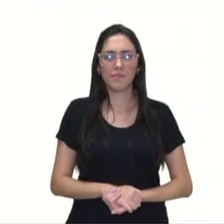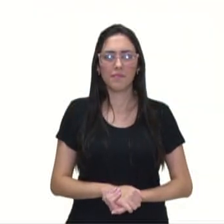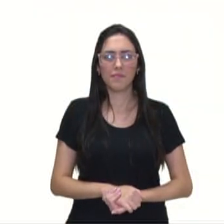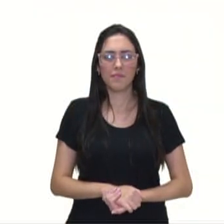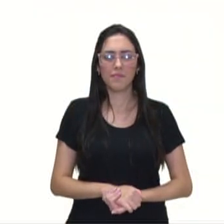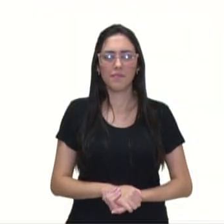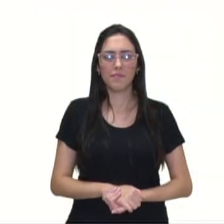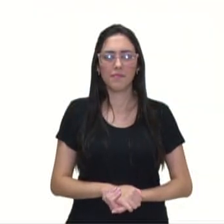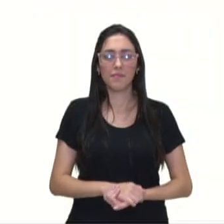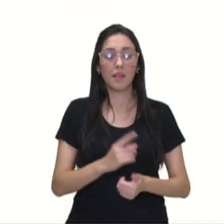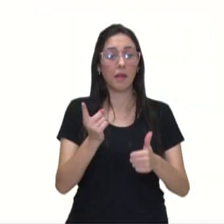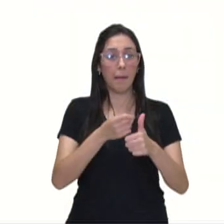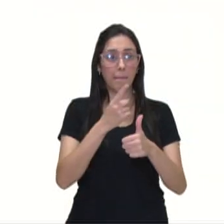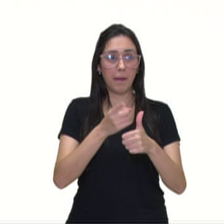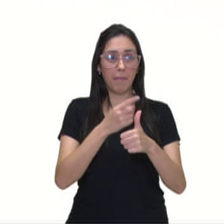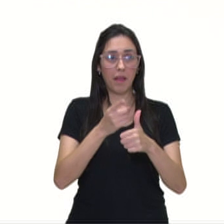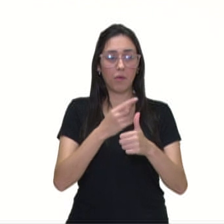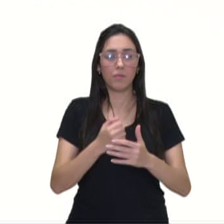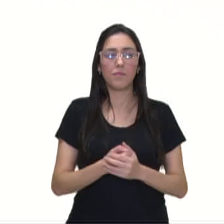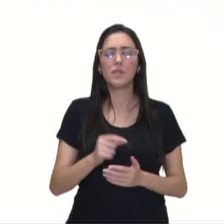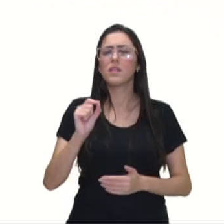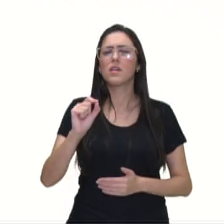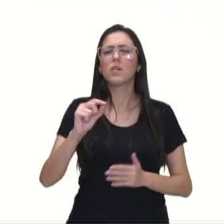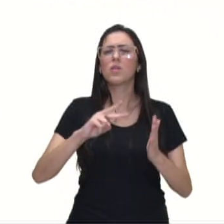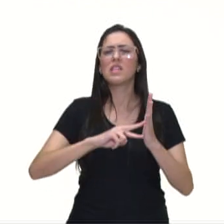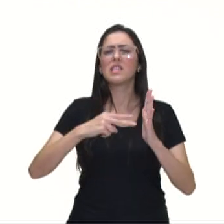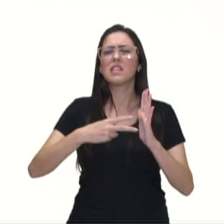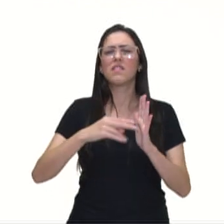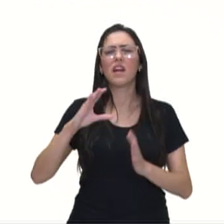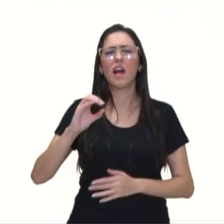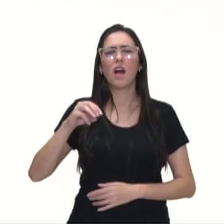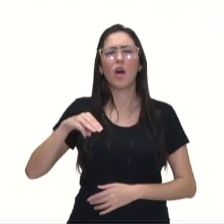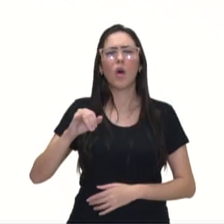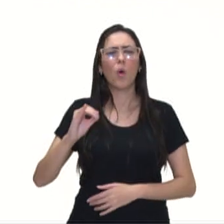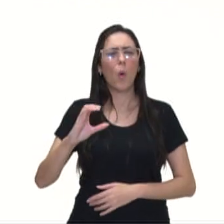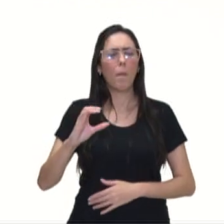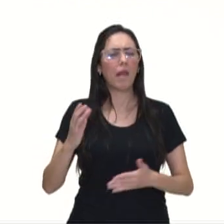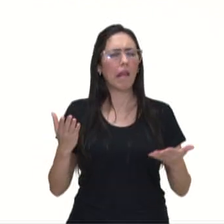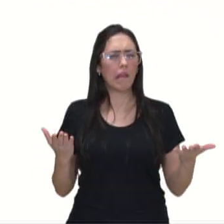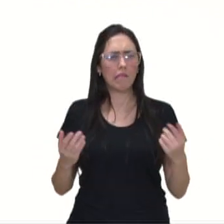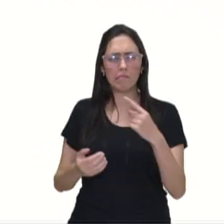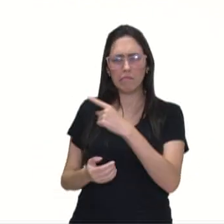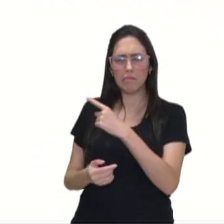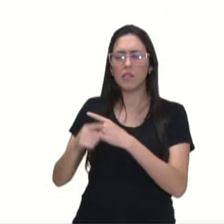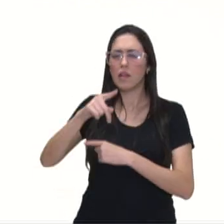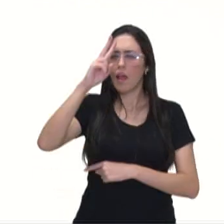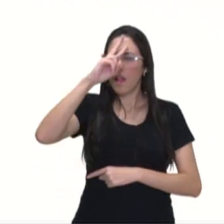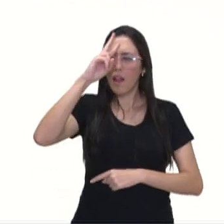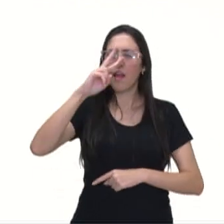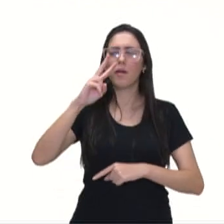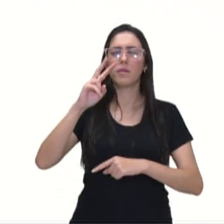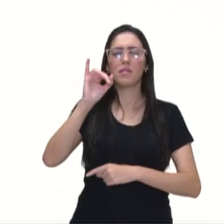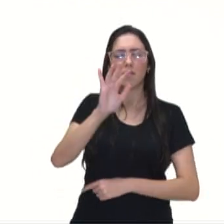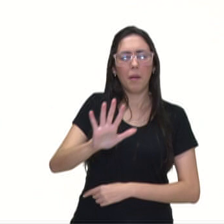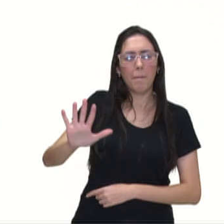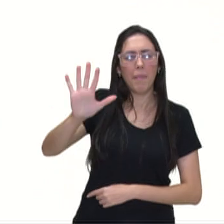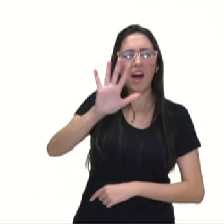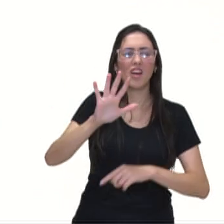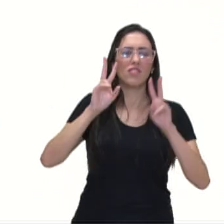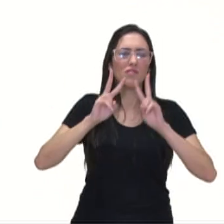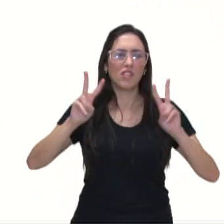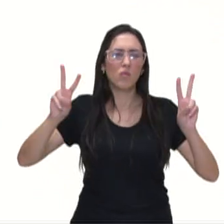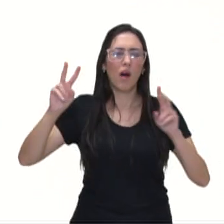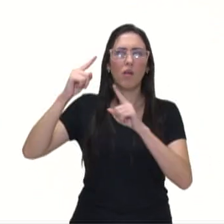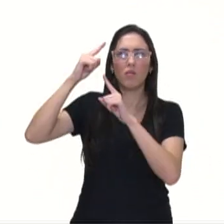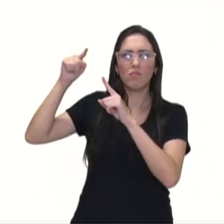Question number 1. O que significa comic strip? Lembre-se da estrutura visual, dos balões de fala,